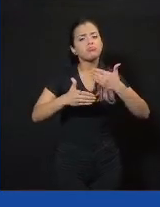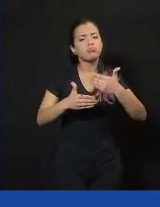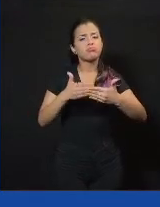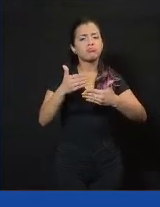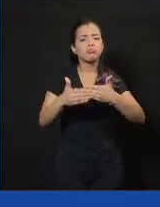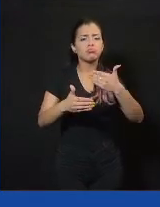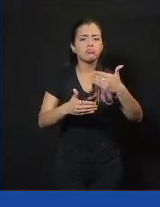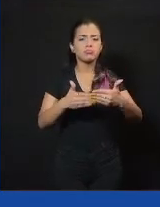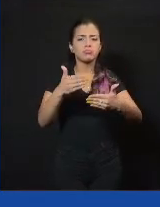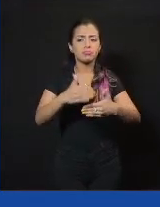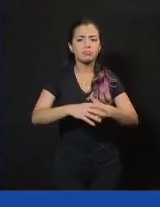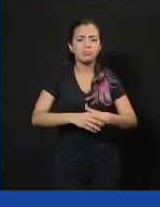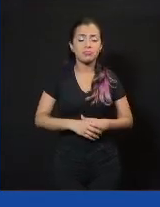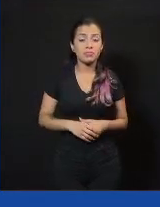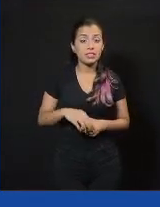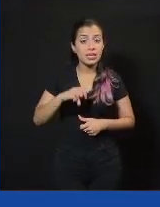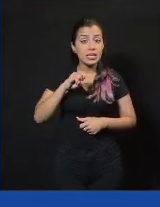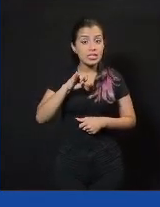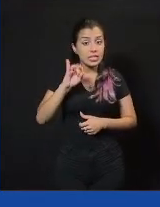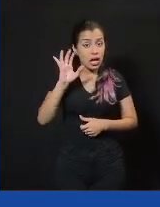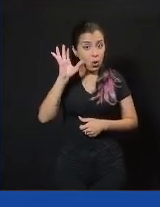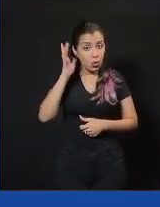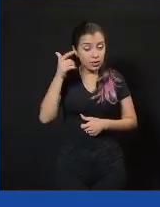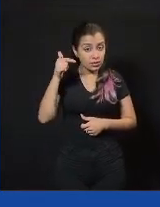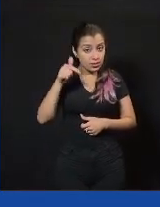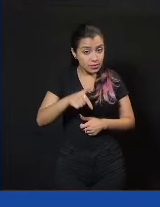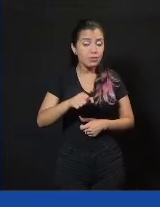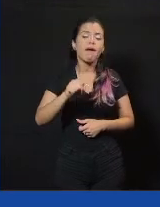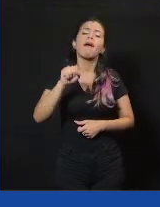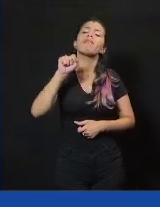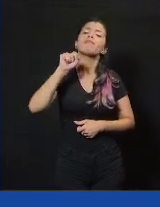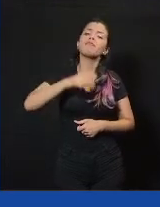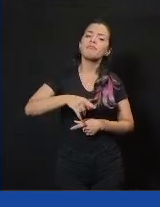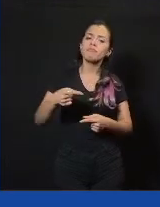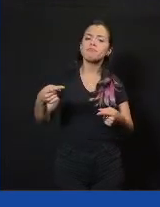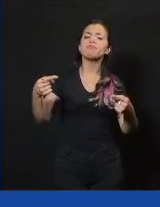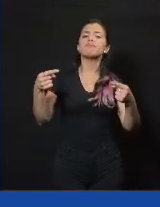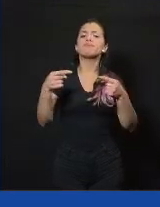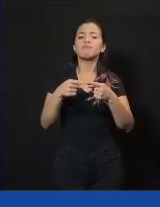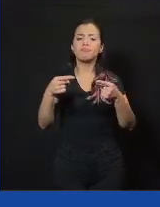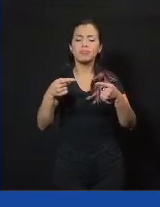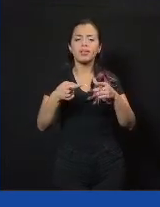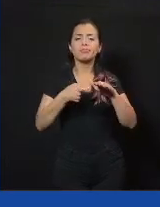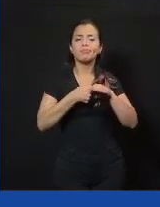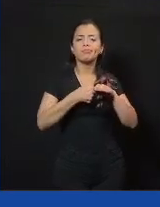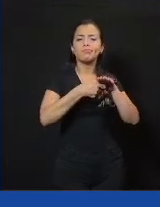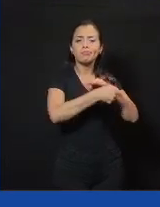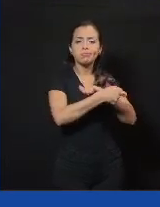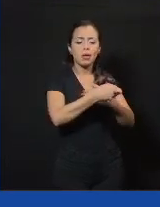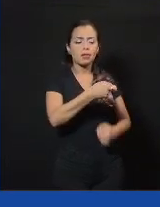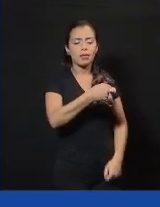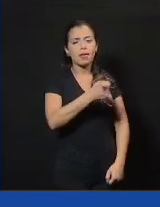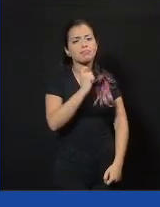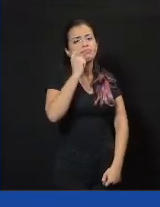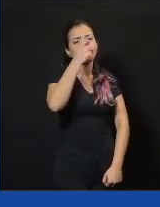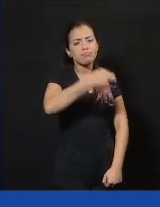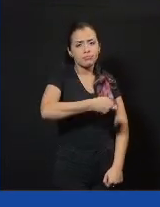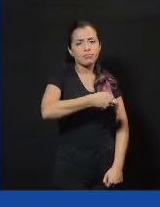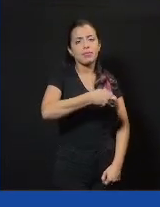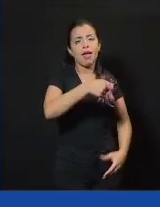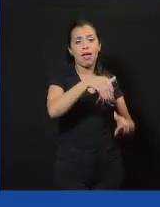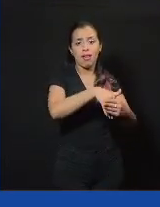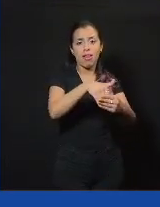Se acontecesse isso, aí sim teria sentido de ter recursos públicos para a eleição de representantes.